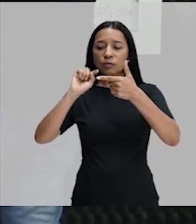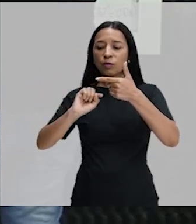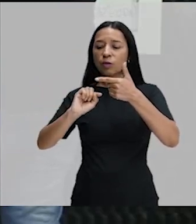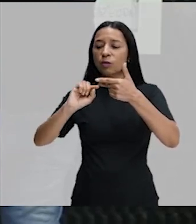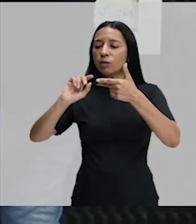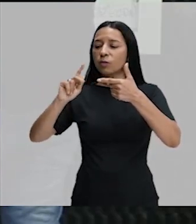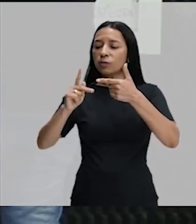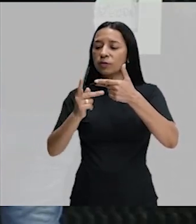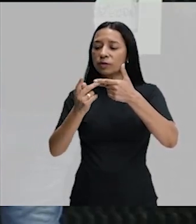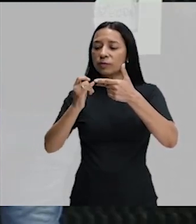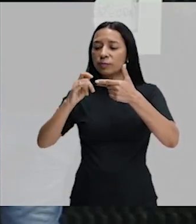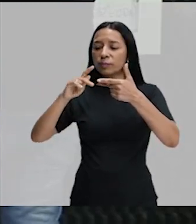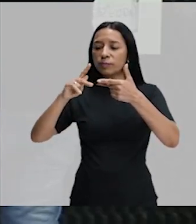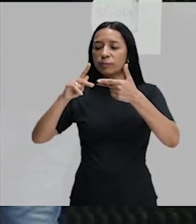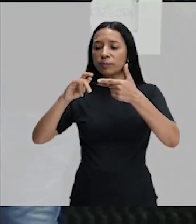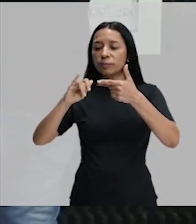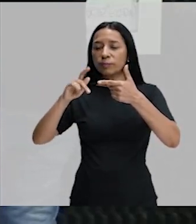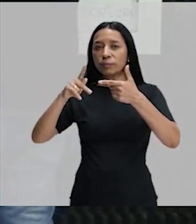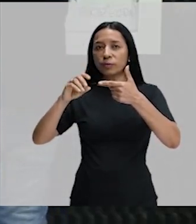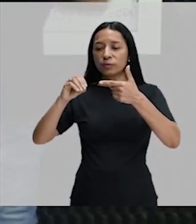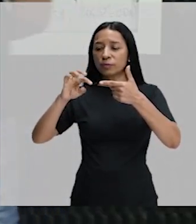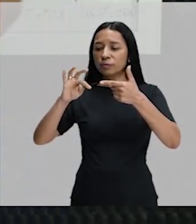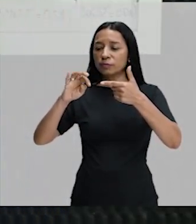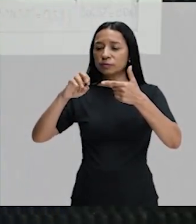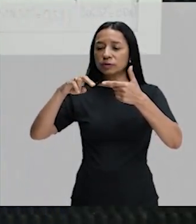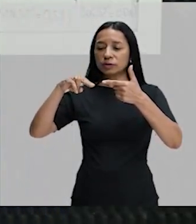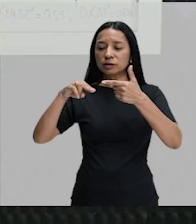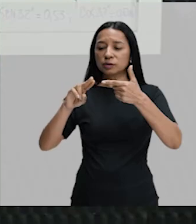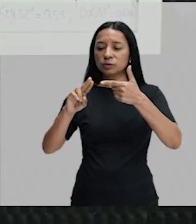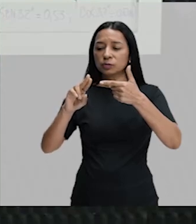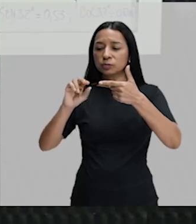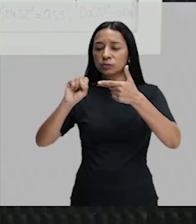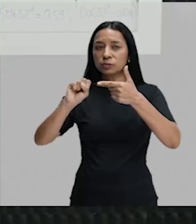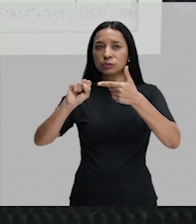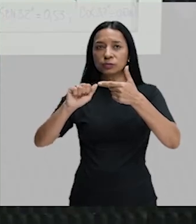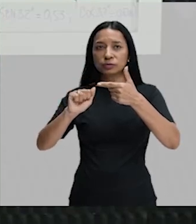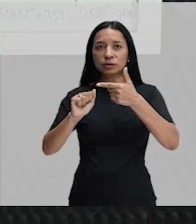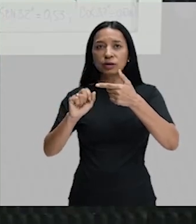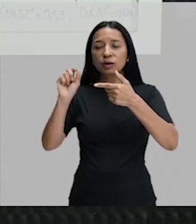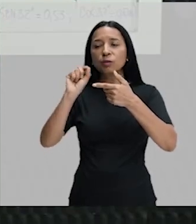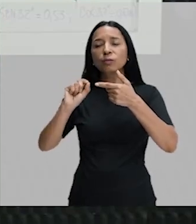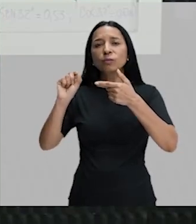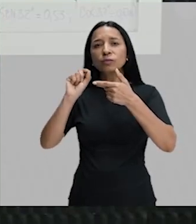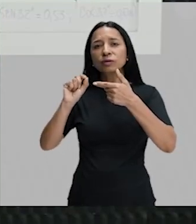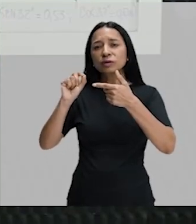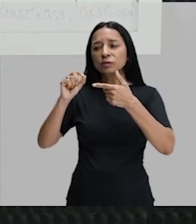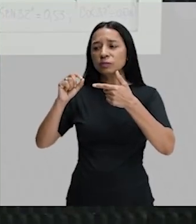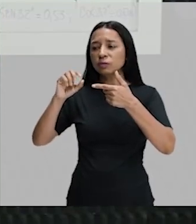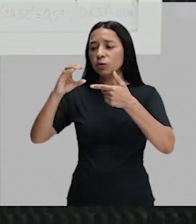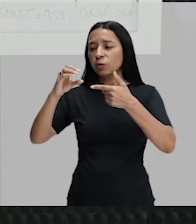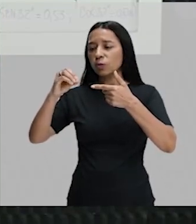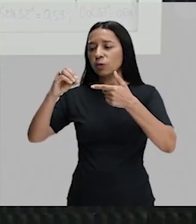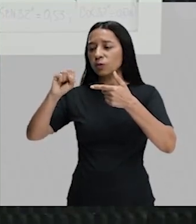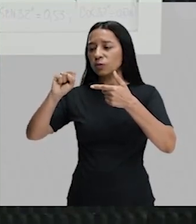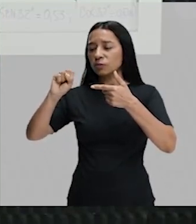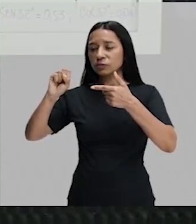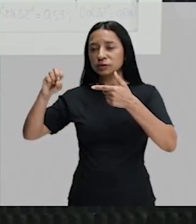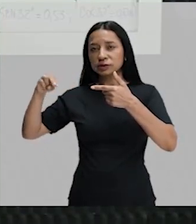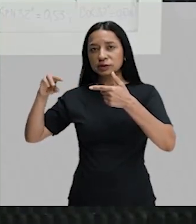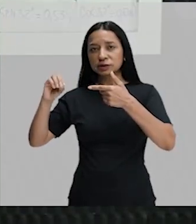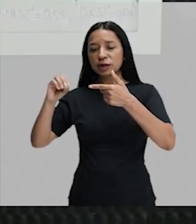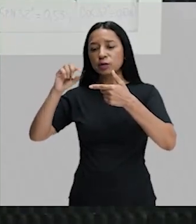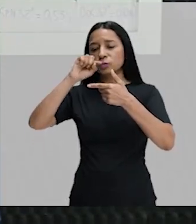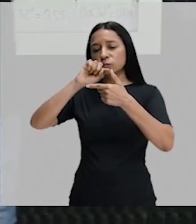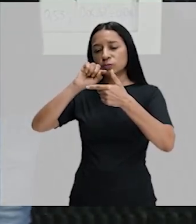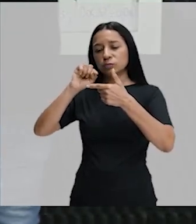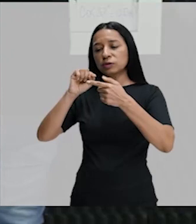Certo? Divisão do cateto oposto pela hipotenusa. O que é o cosseno do ângulo? O cosseno do ângulo vai